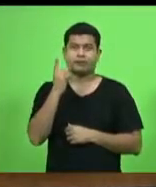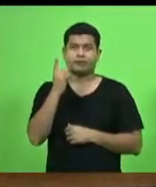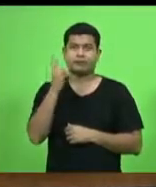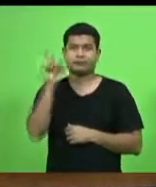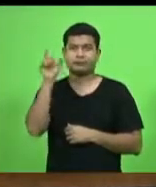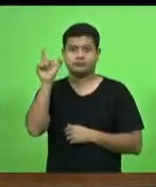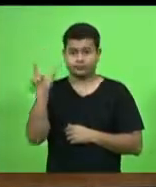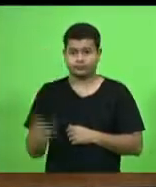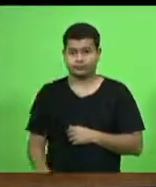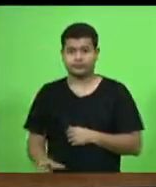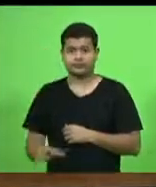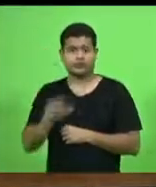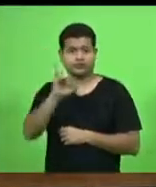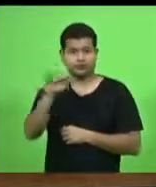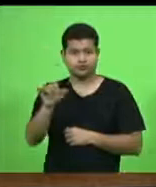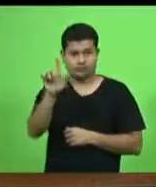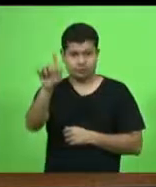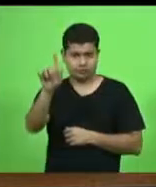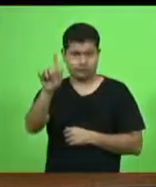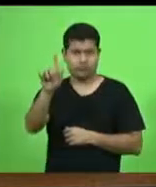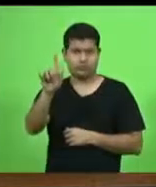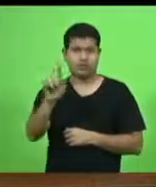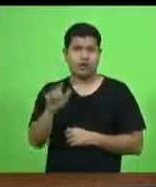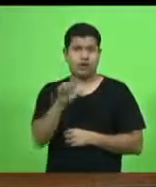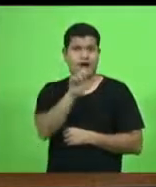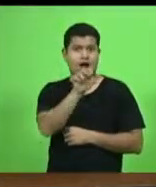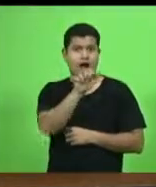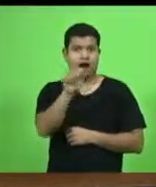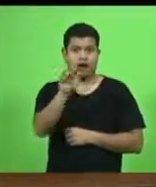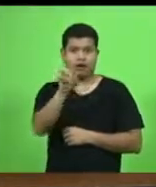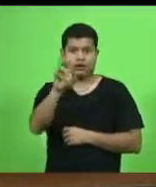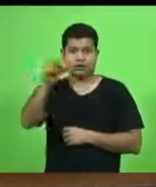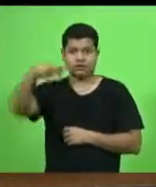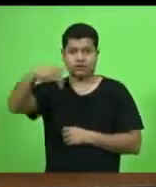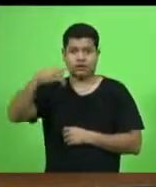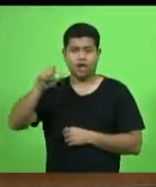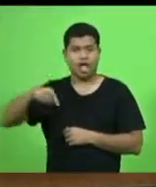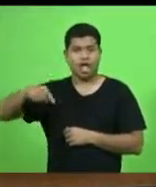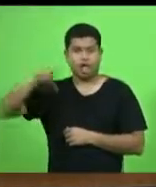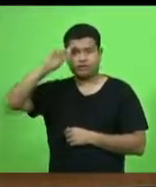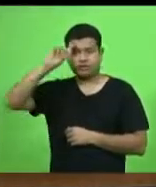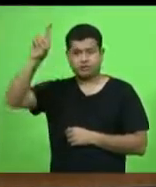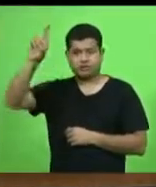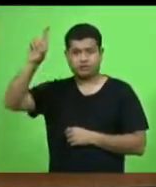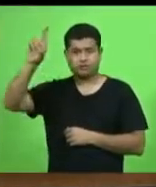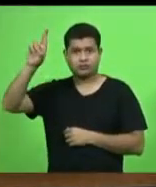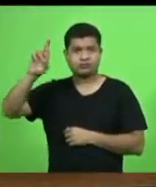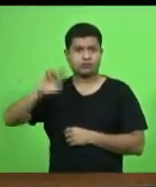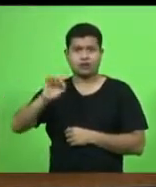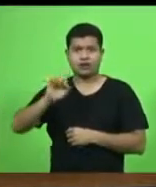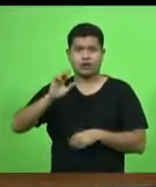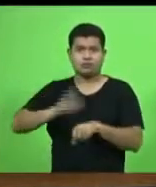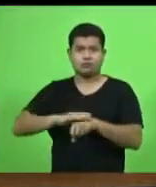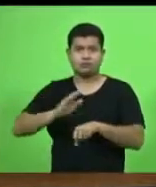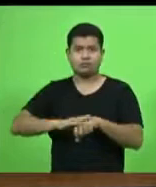do deputado Júlio Garcia. O Heron não é mais o chefe aqui na casa, ele já é do governo.